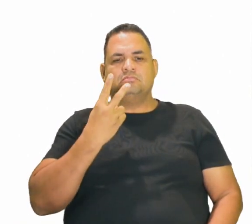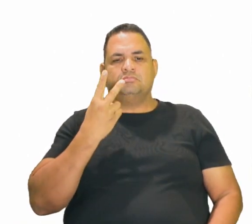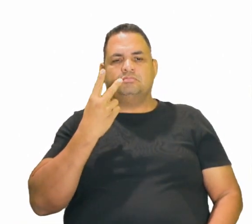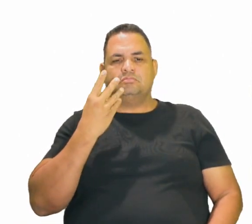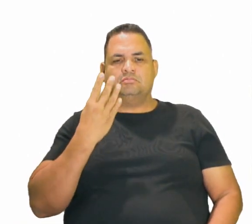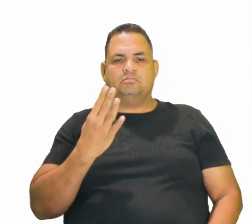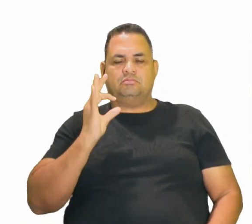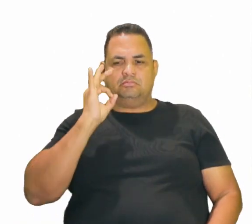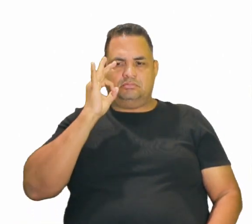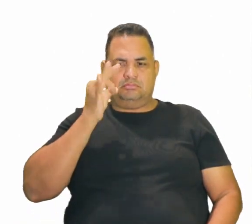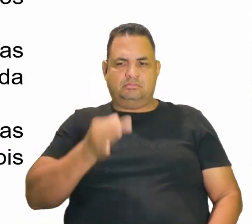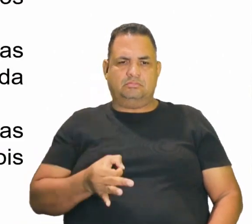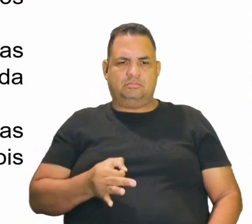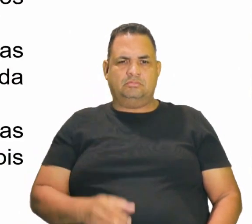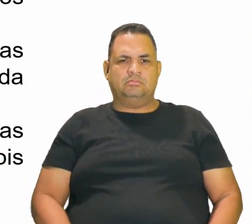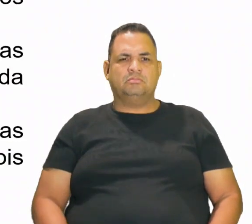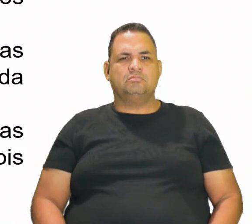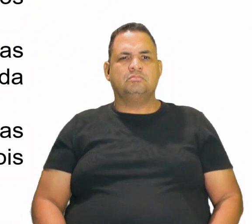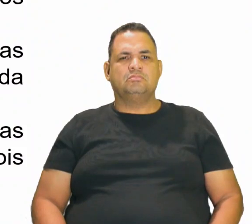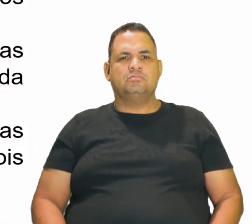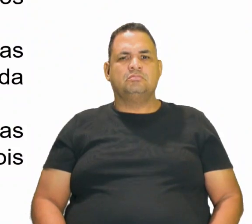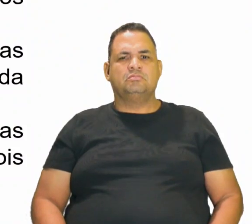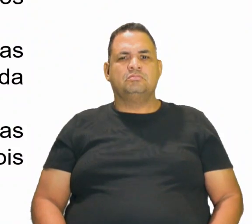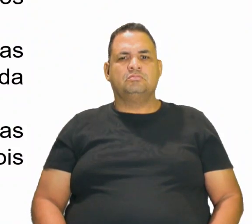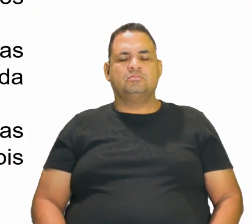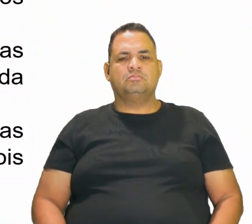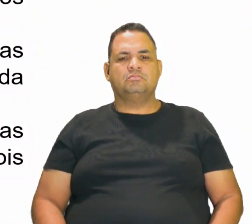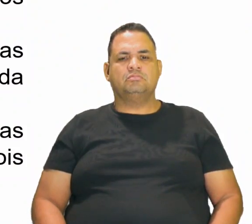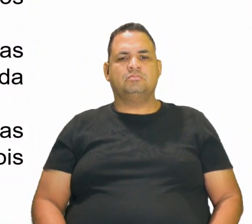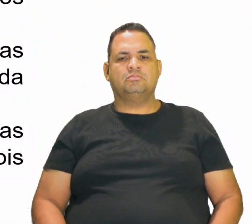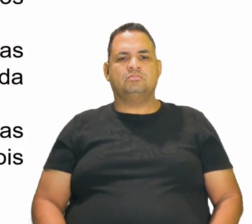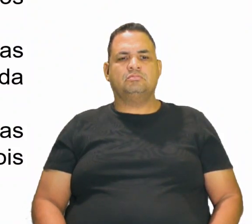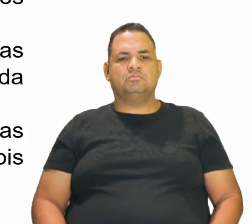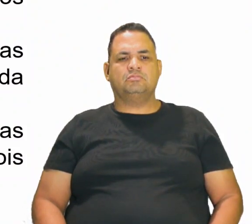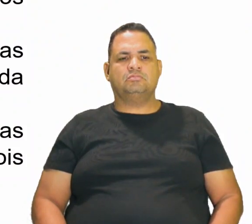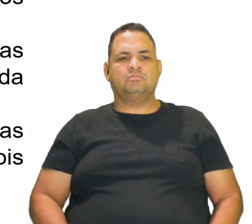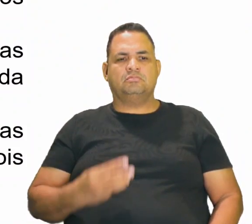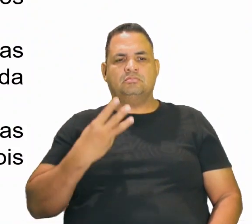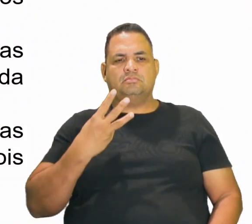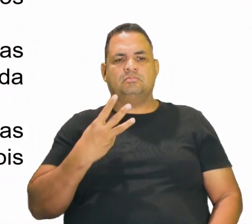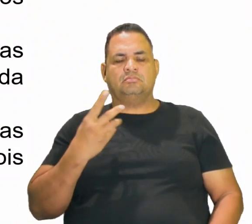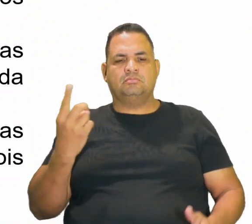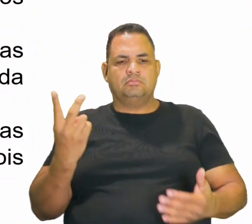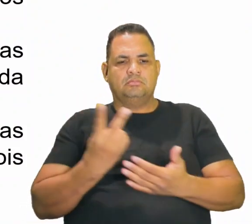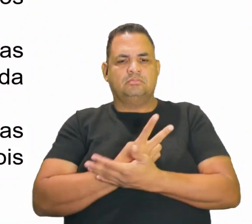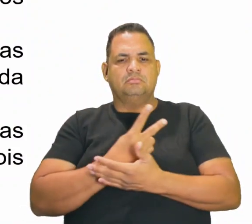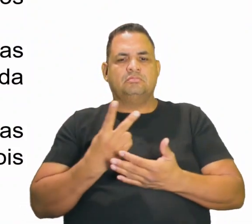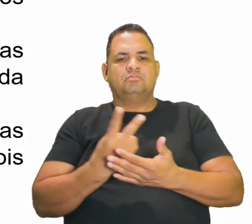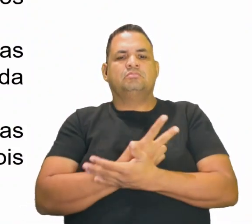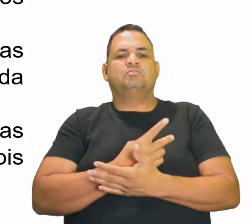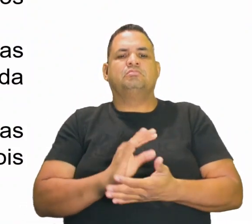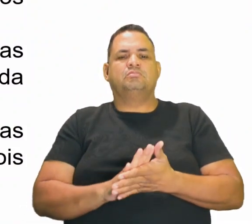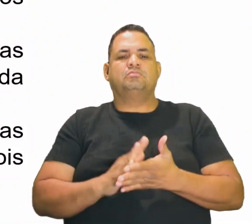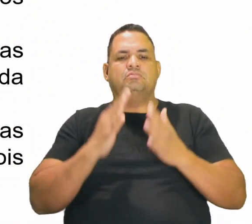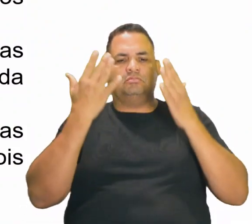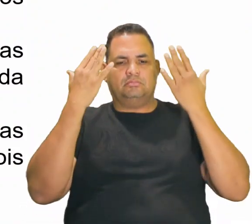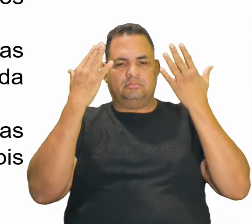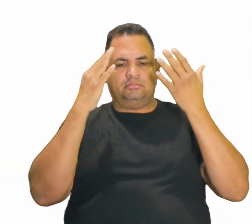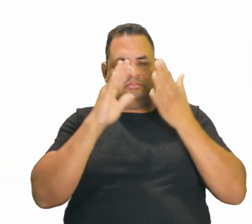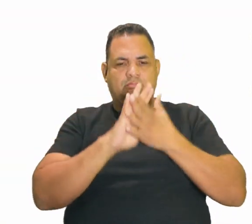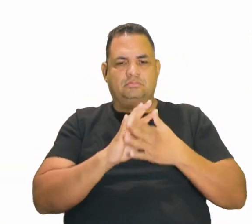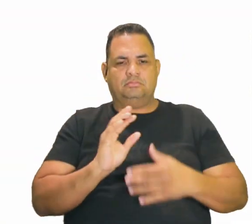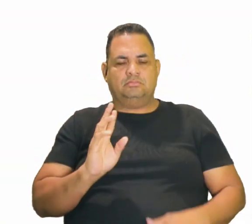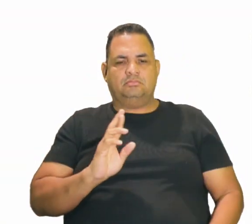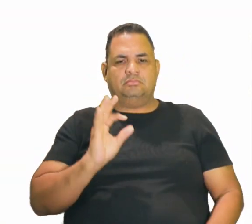quatro um dois e quatro então três é a única que não está correta Parabéns para